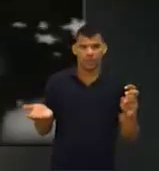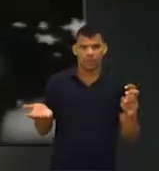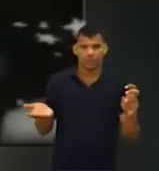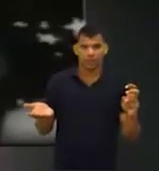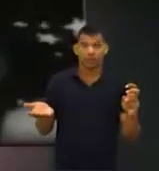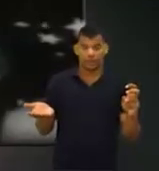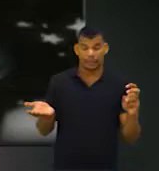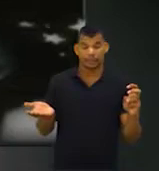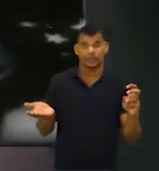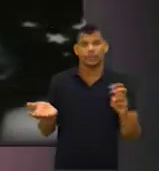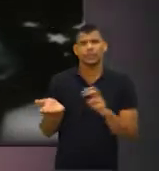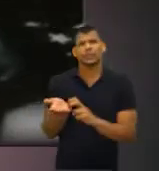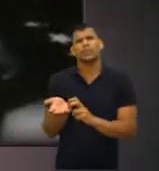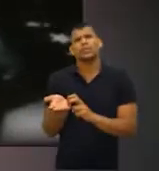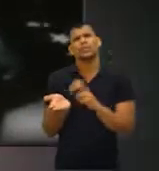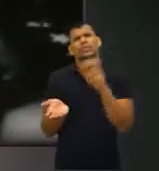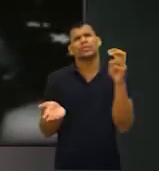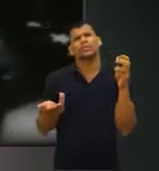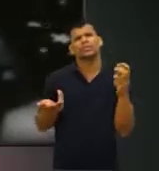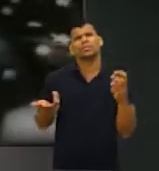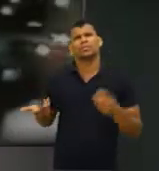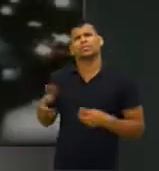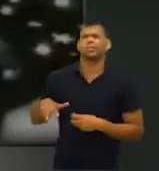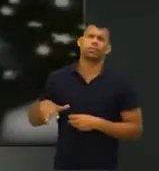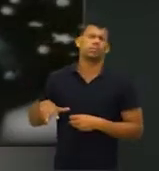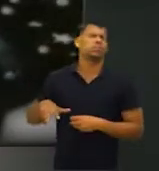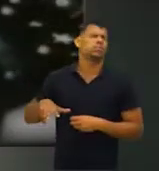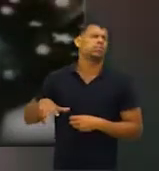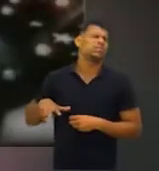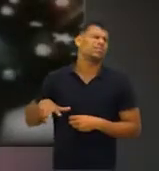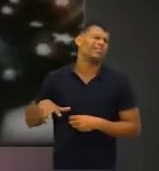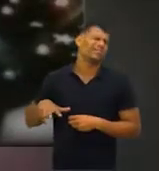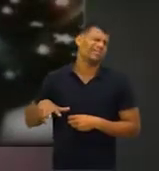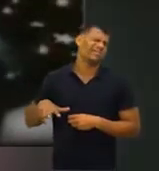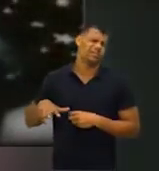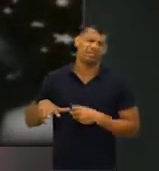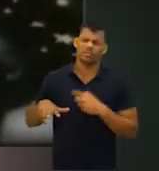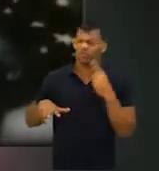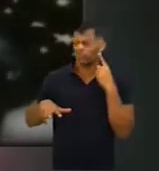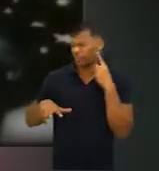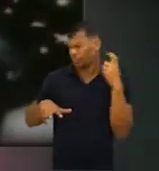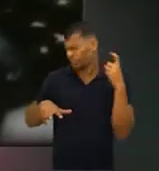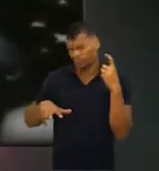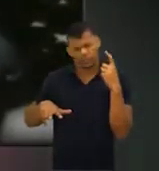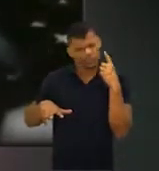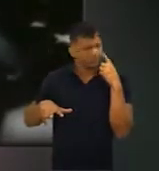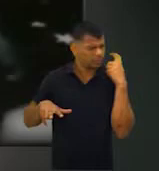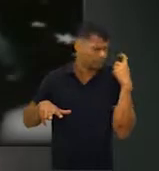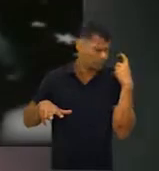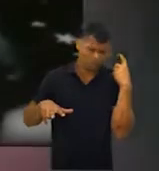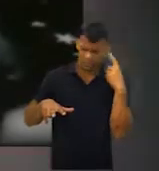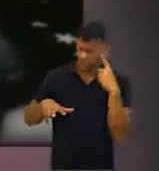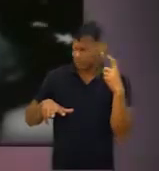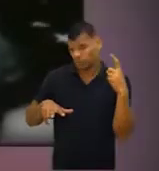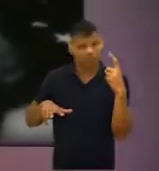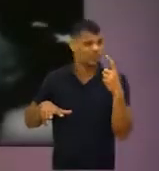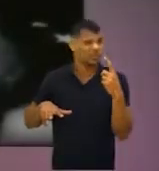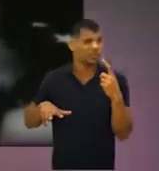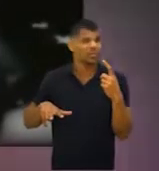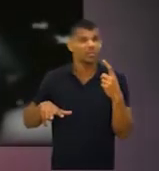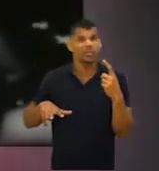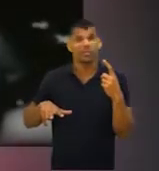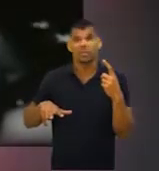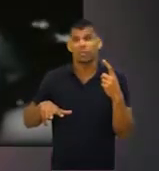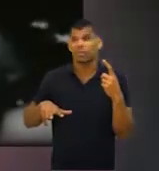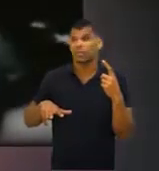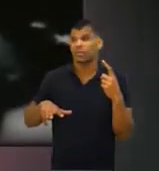eu acordei tarde de bode, com tudo que sei, acendi uma vela, abri